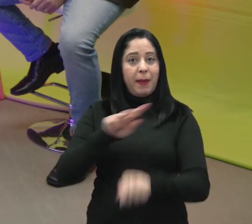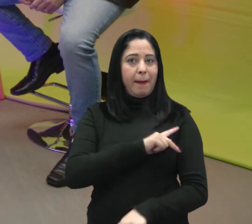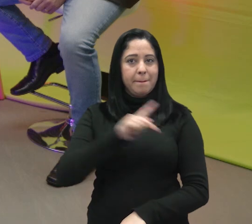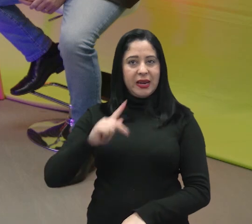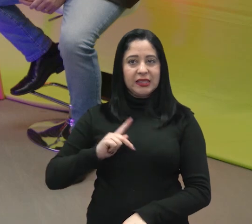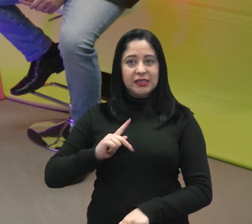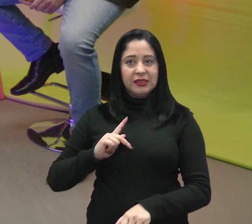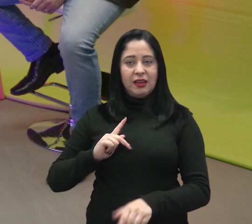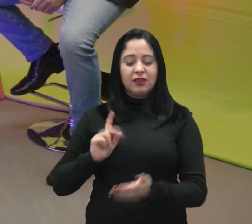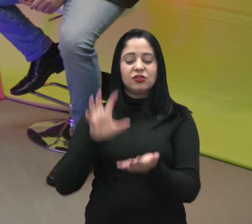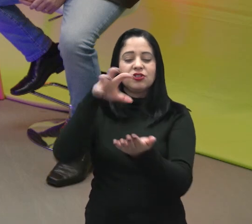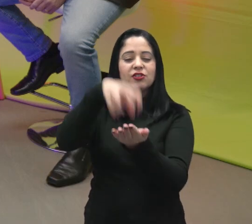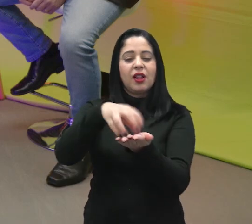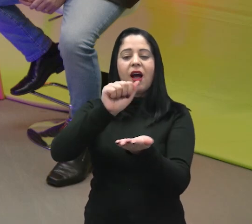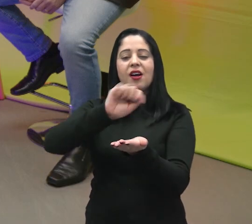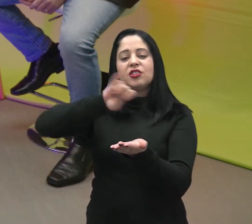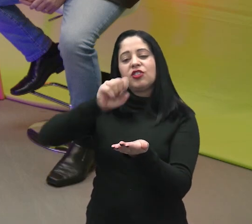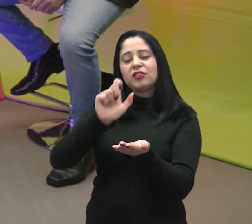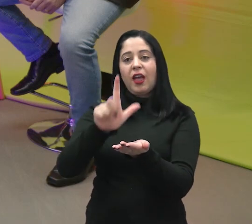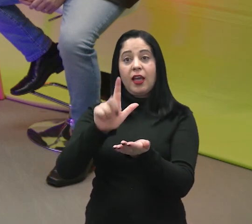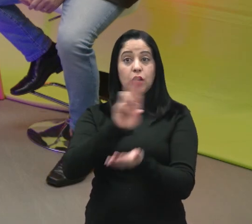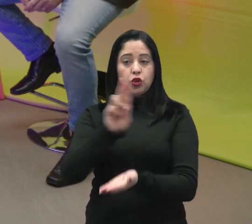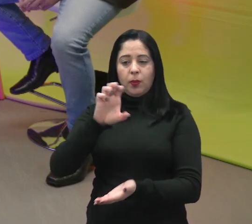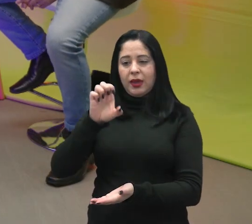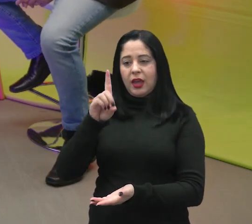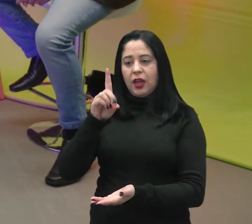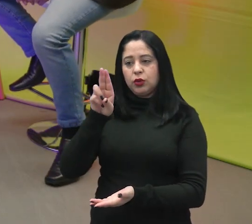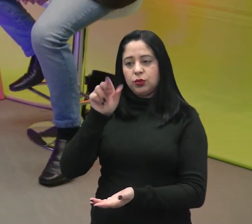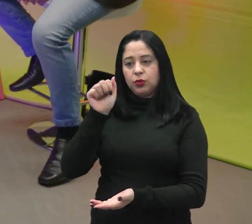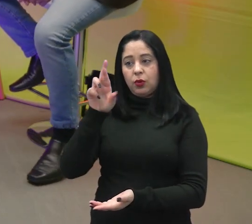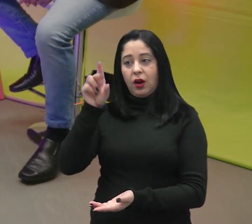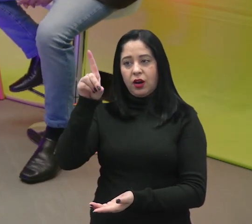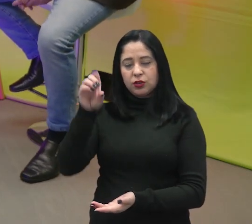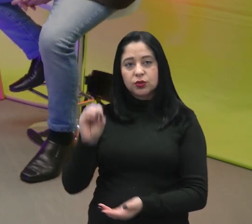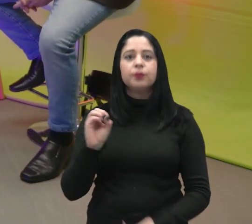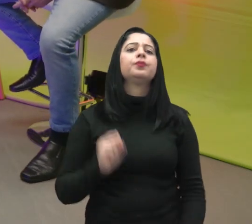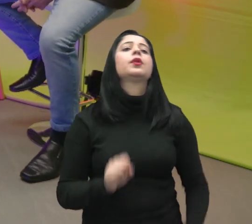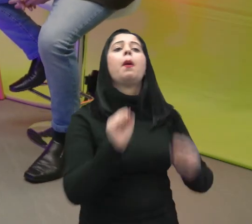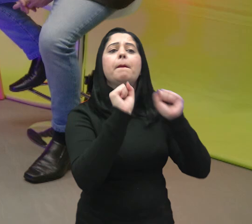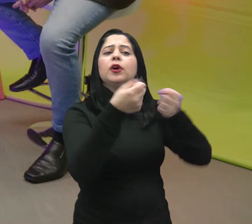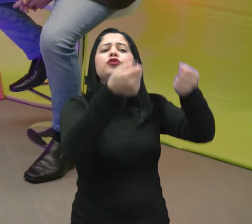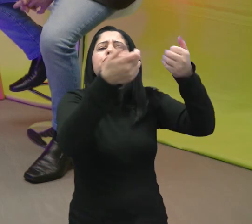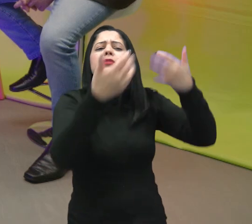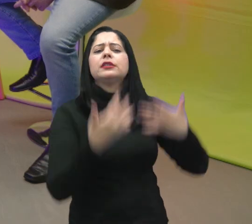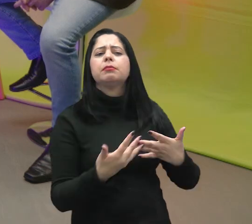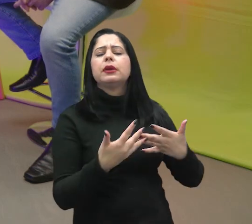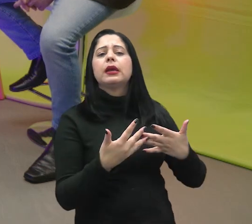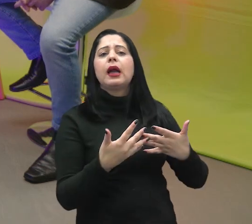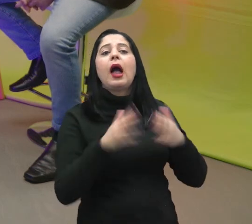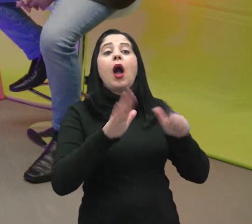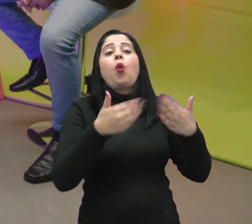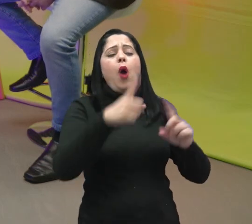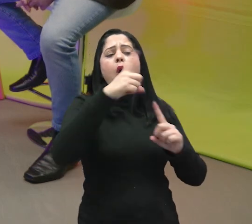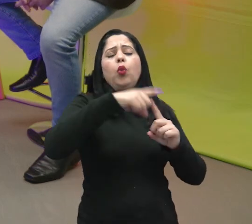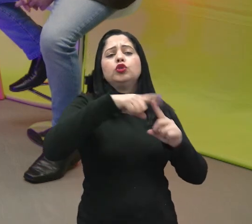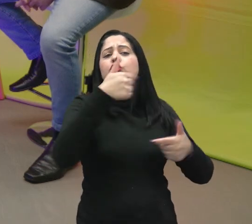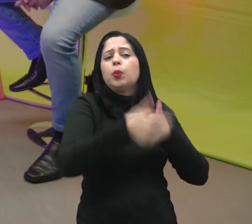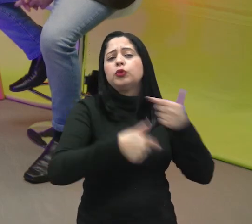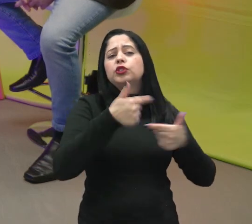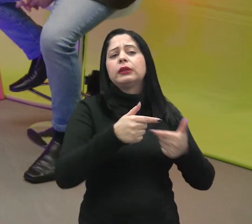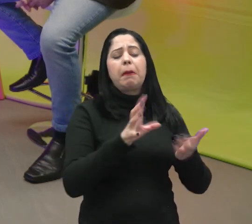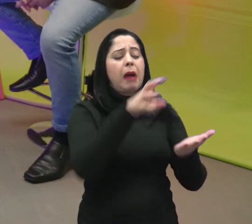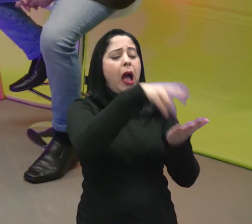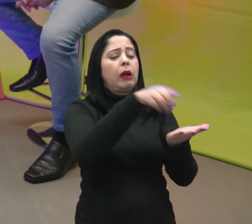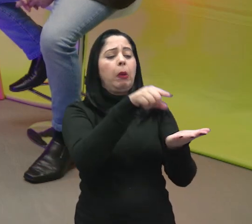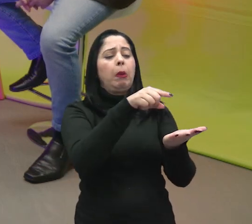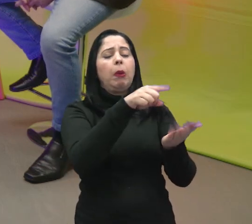Eduardo Caetano. Eduardo, eu queria que você contasse um pouquinho, né, quais são os trabalhos que hoje a Academia, né, Joseense de São José,